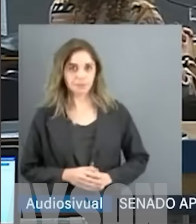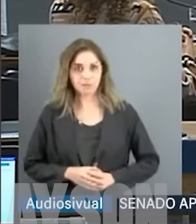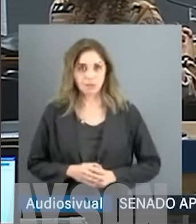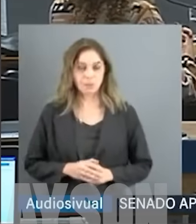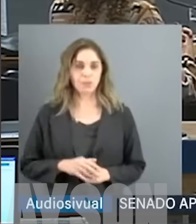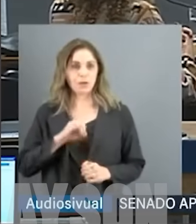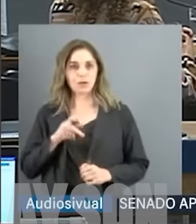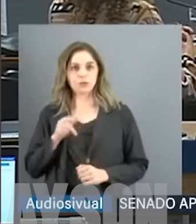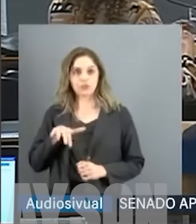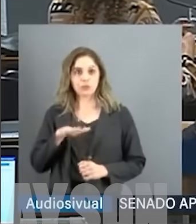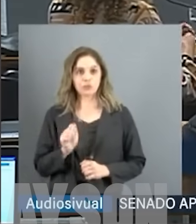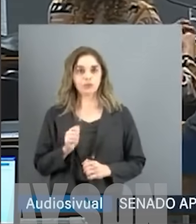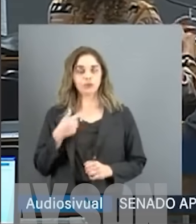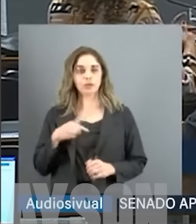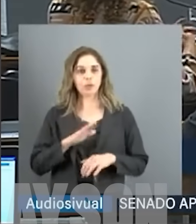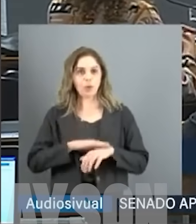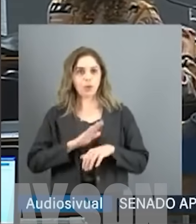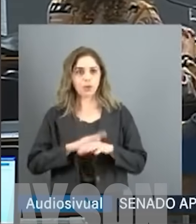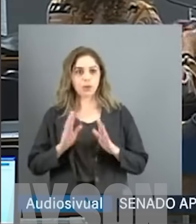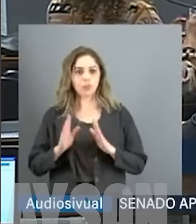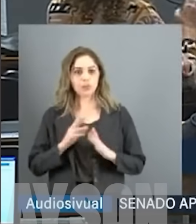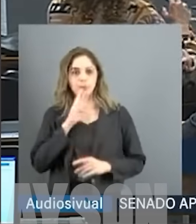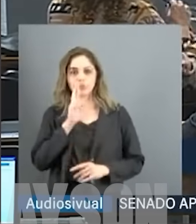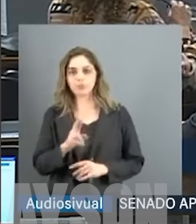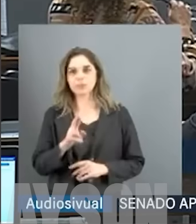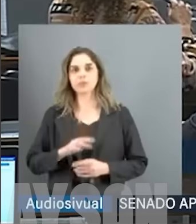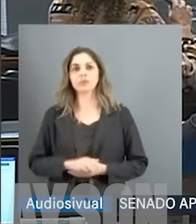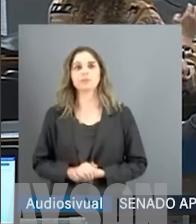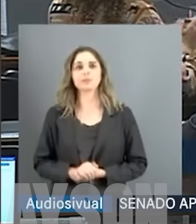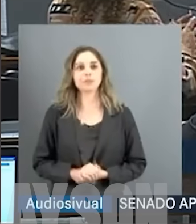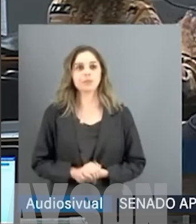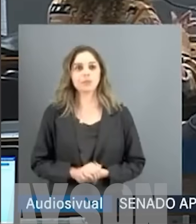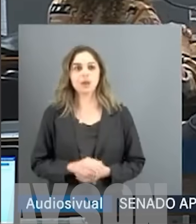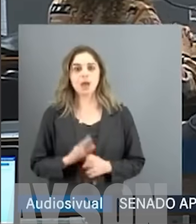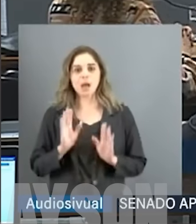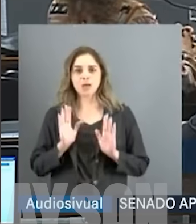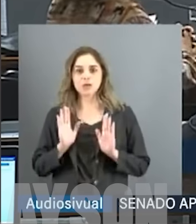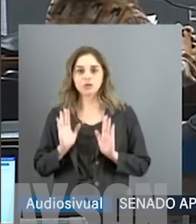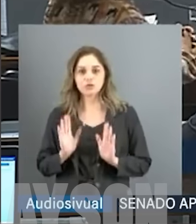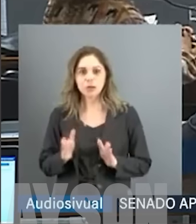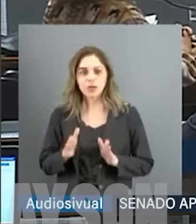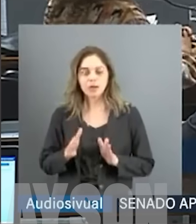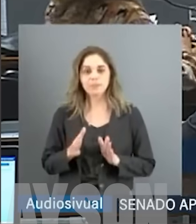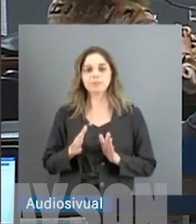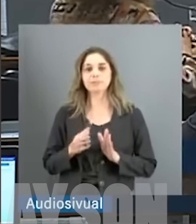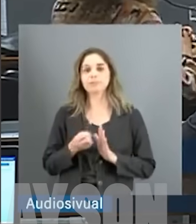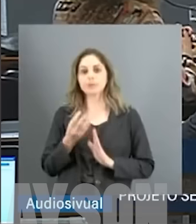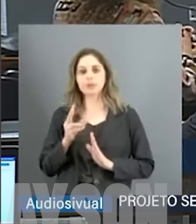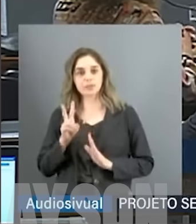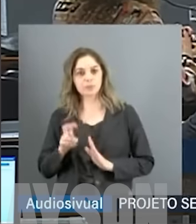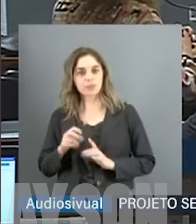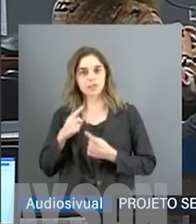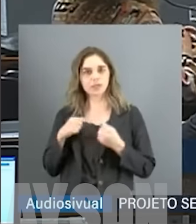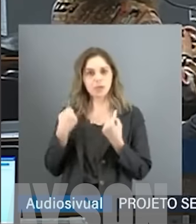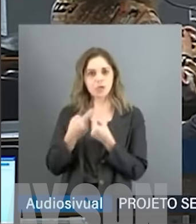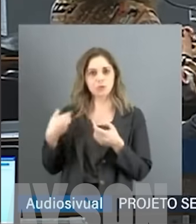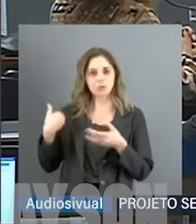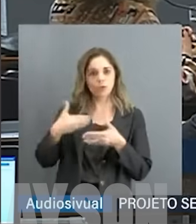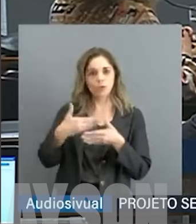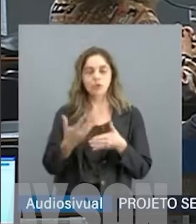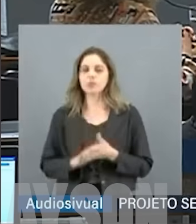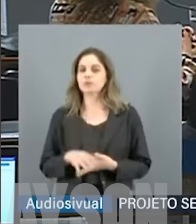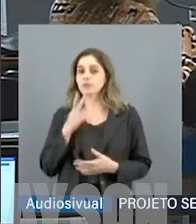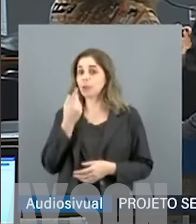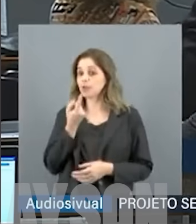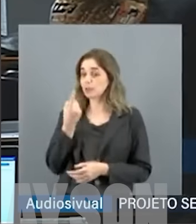tempo de resposta entretanto como eu já fiz em outras reuniões aqui inclusive negando outro dia ao Senador